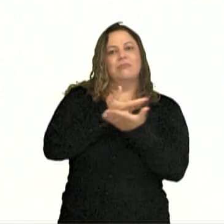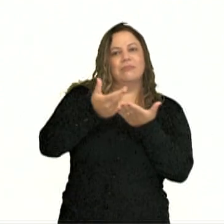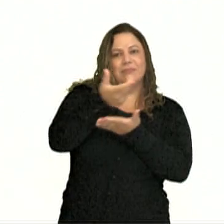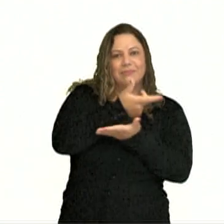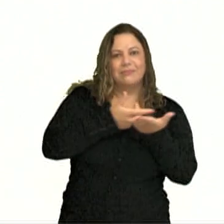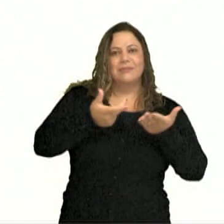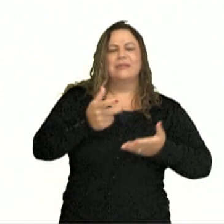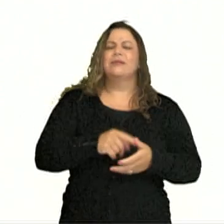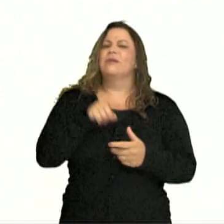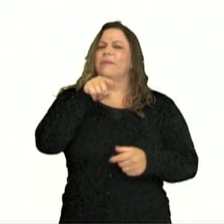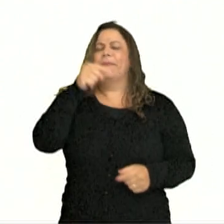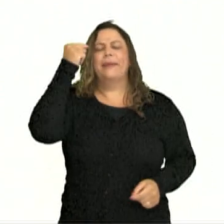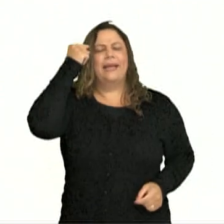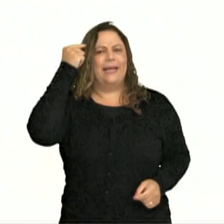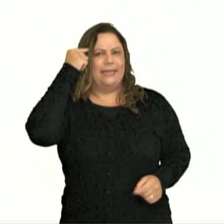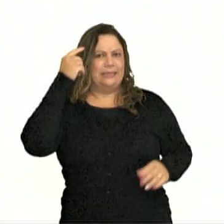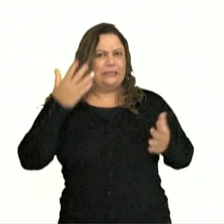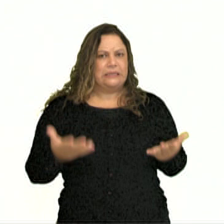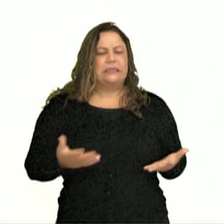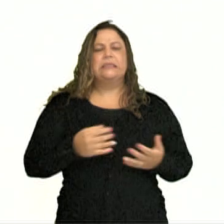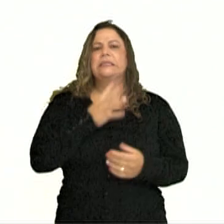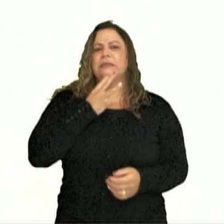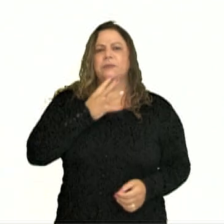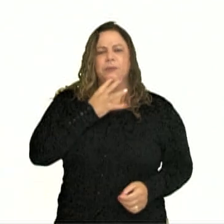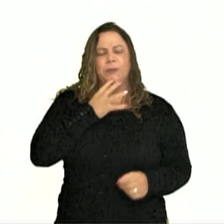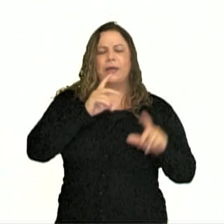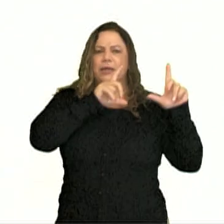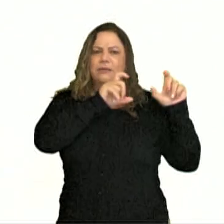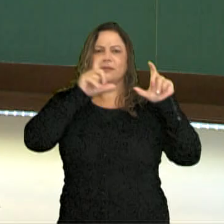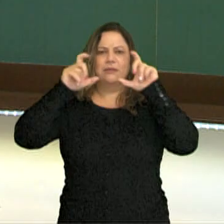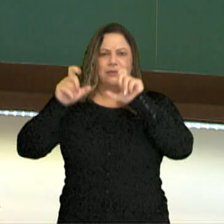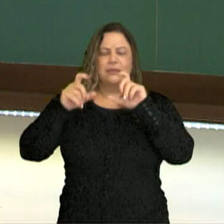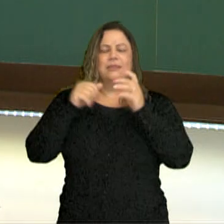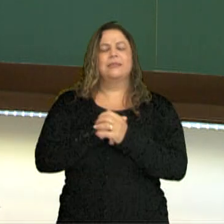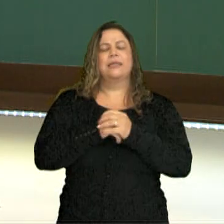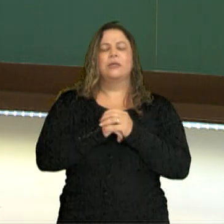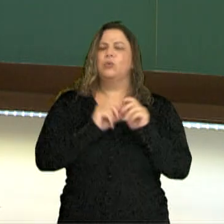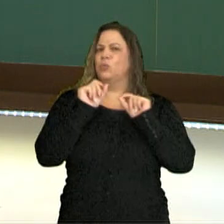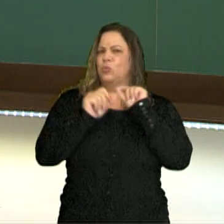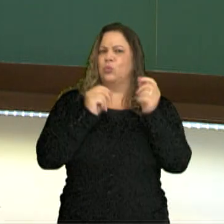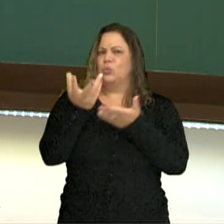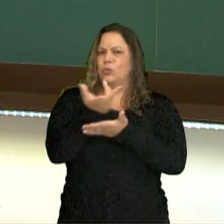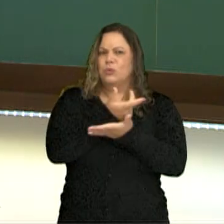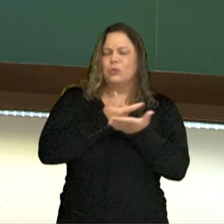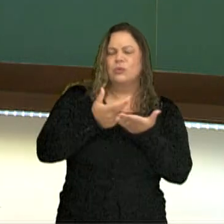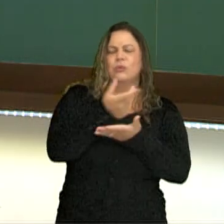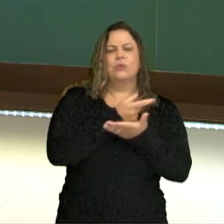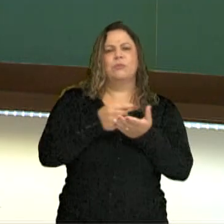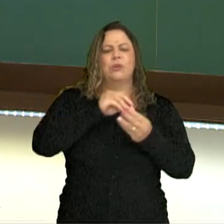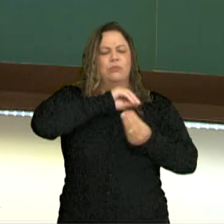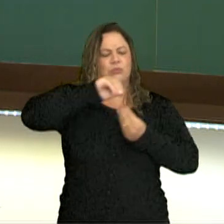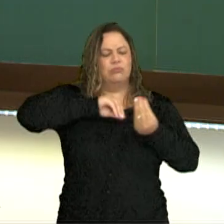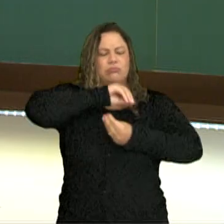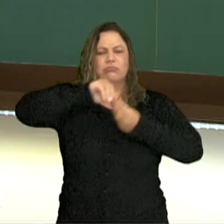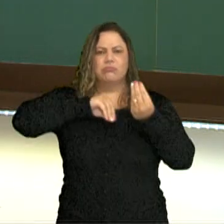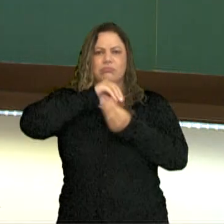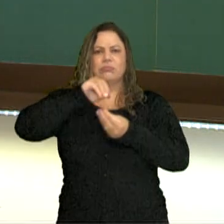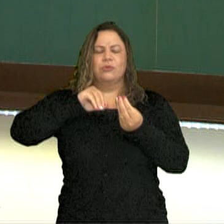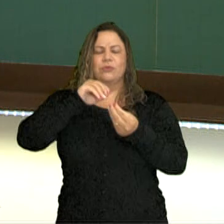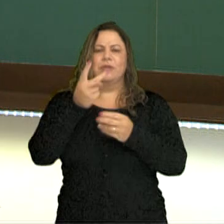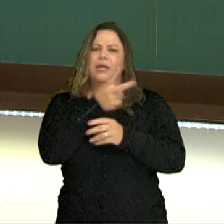pouco. Você conhece o desenho e conhece a fotografia, mas você já pensou em misturar essas duas